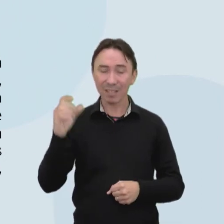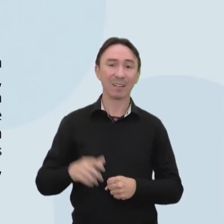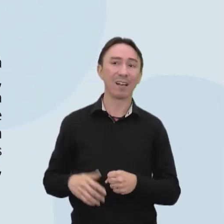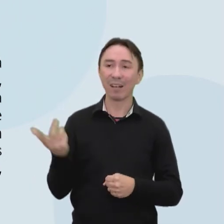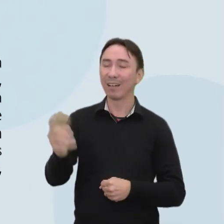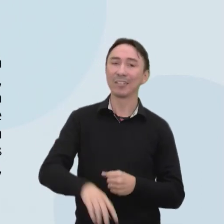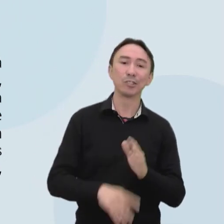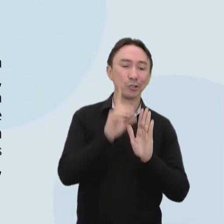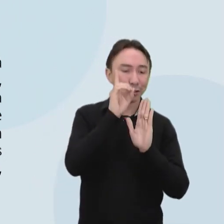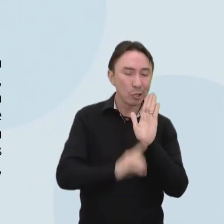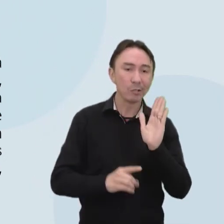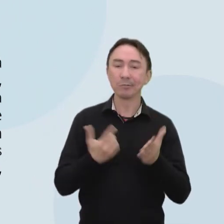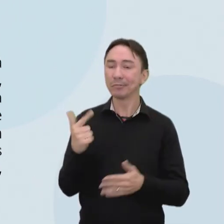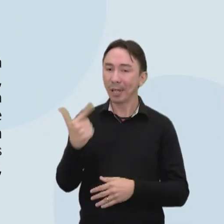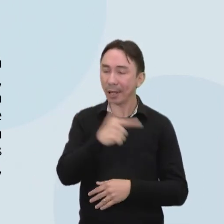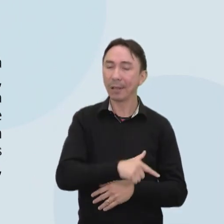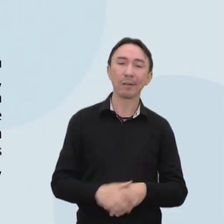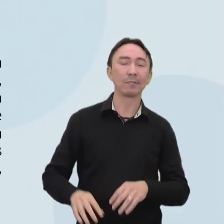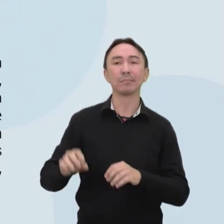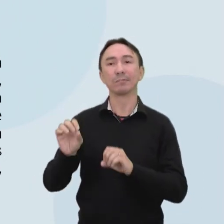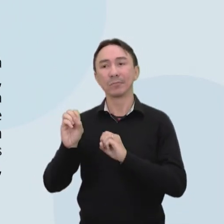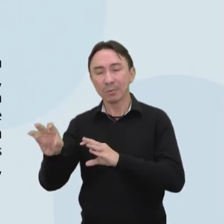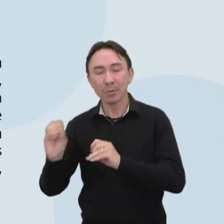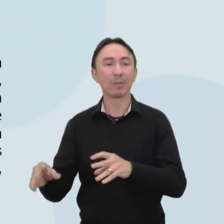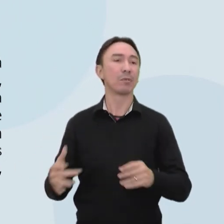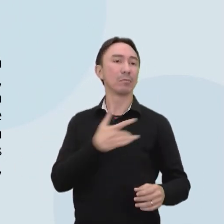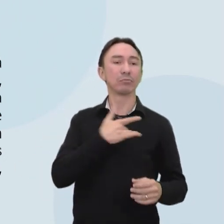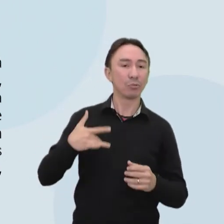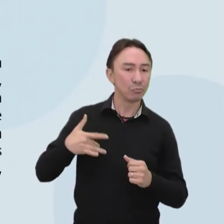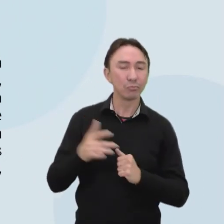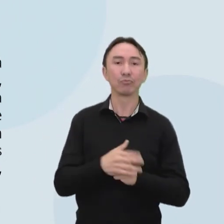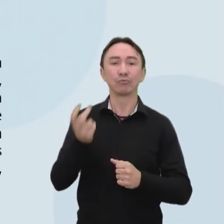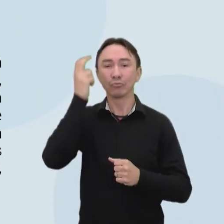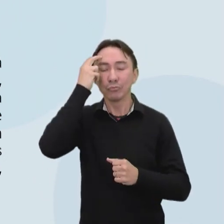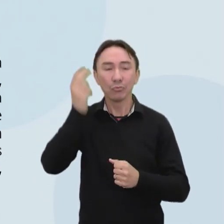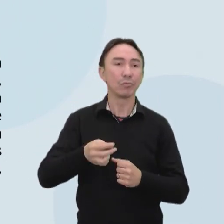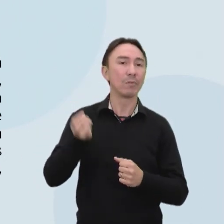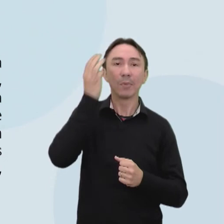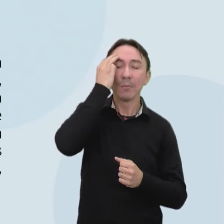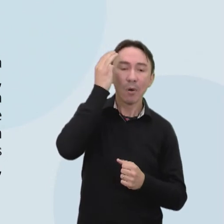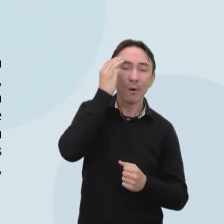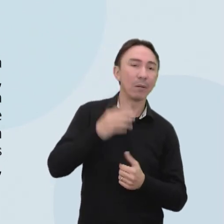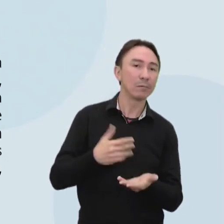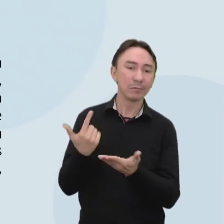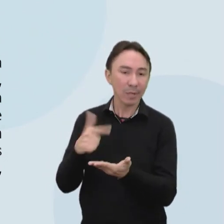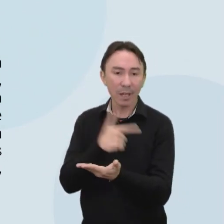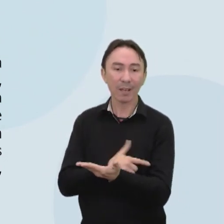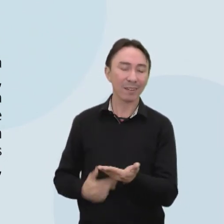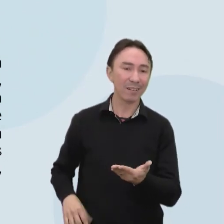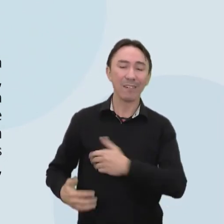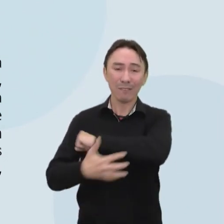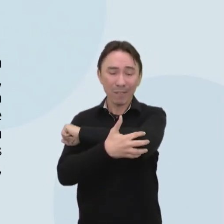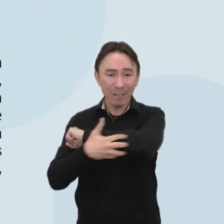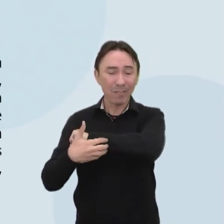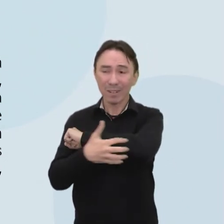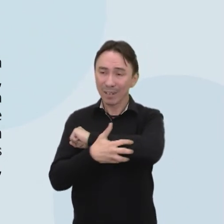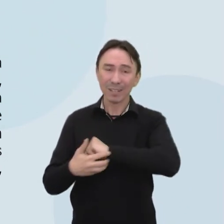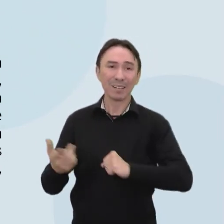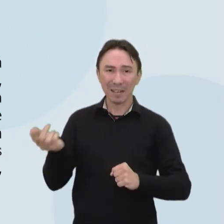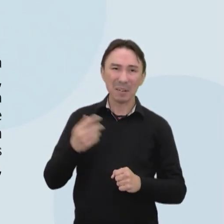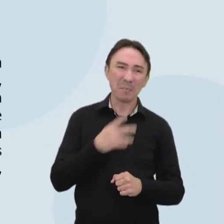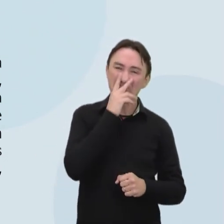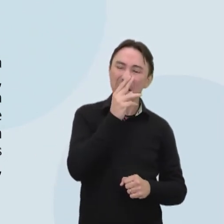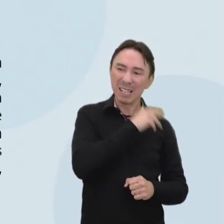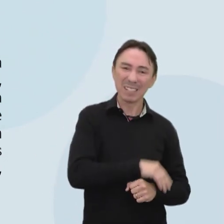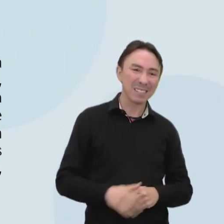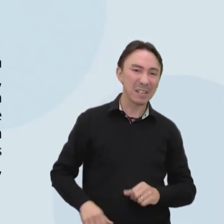moradia, cultura e memória. São as favelas e as periferias que sofrem com a criminalização da pobreza, a negligência do